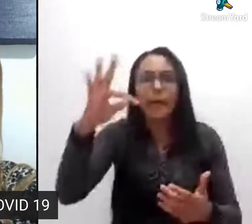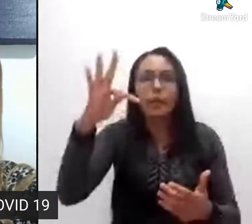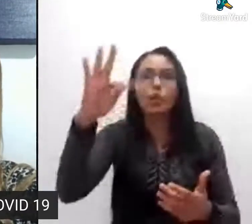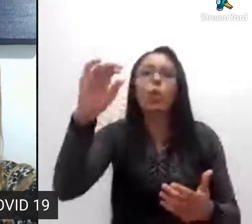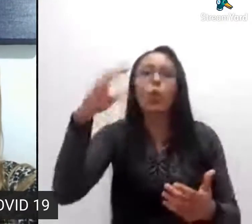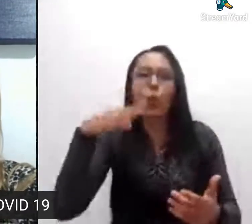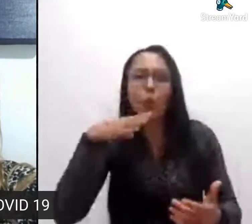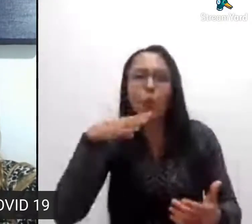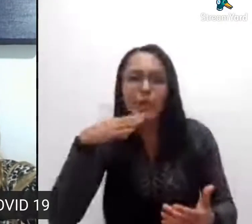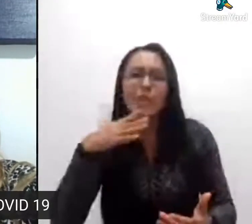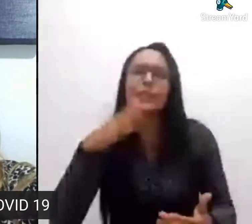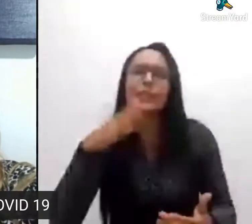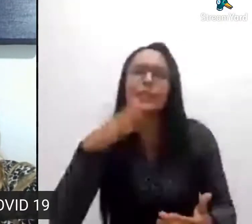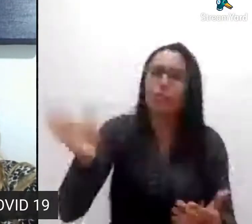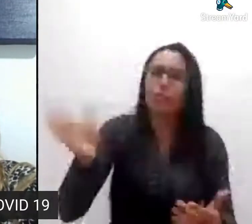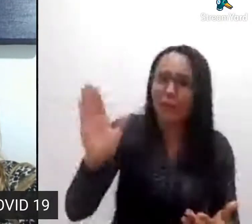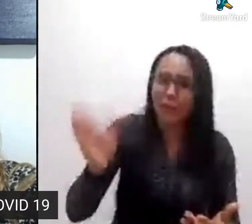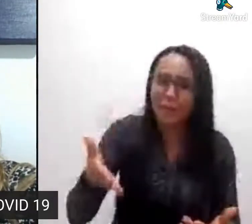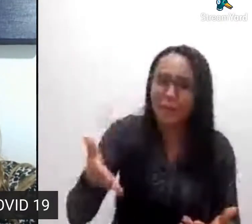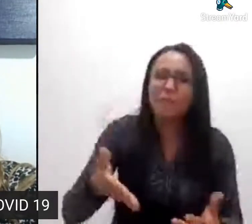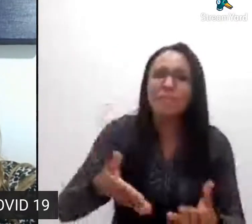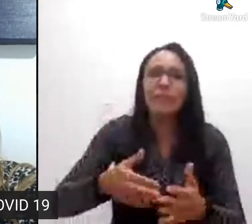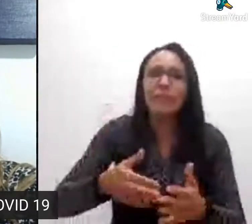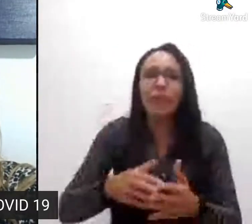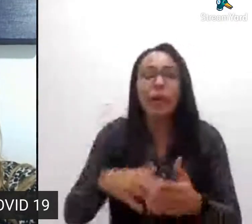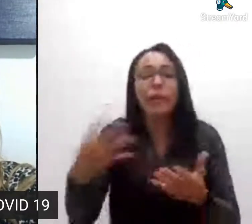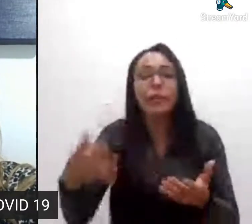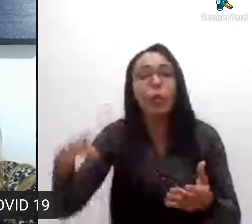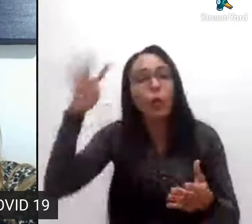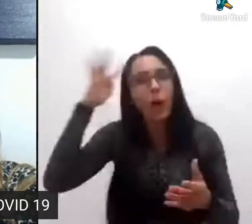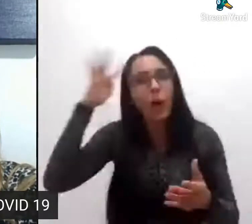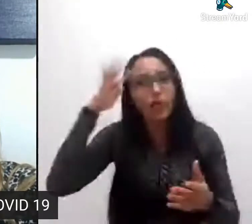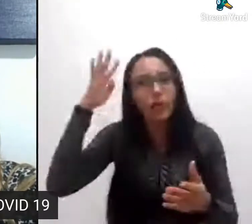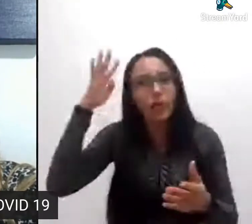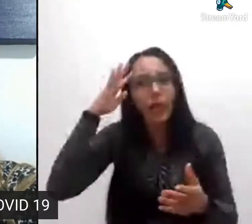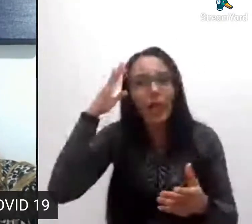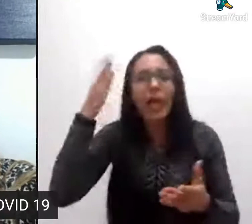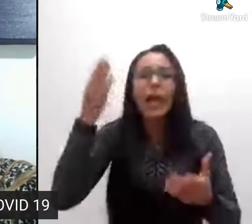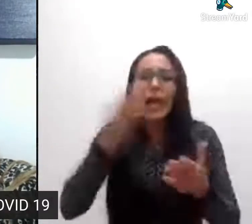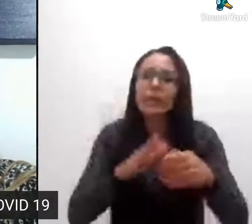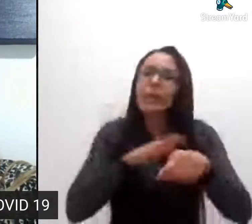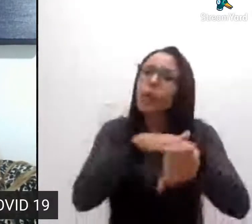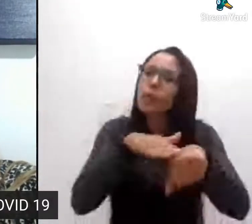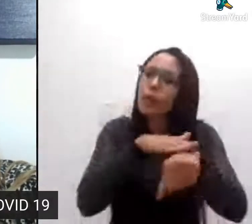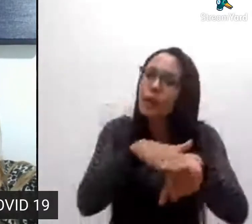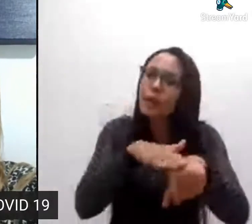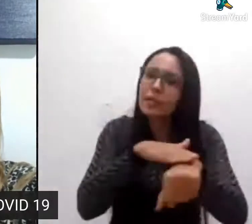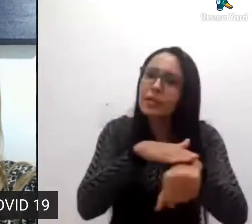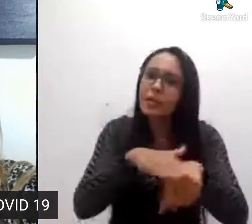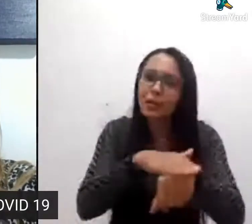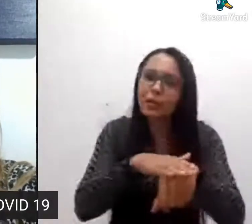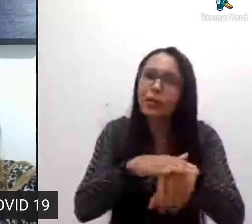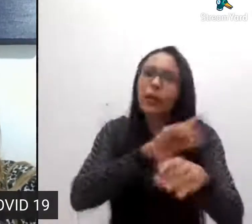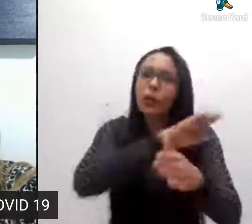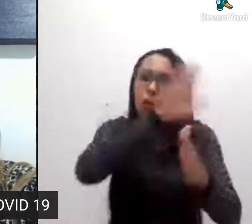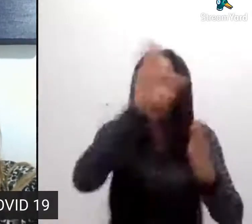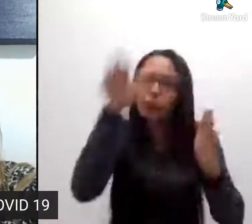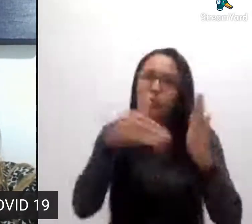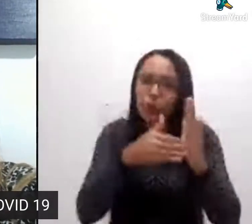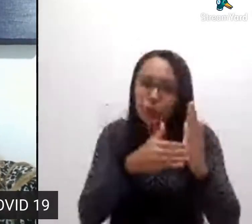como ninguém, né? E quarta-feira ela estará conversando conosco, justamente em alusão